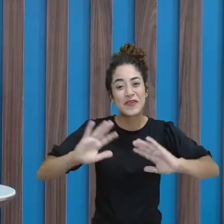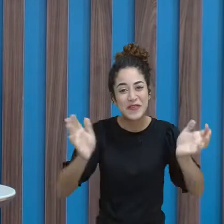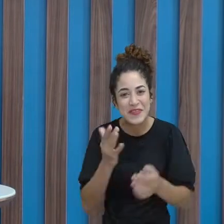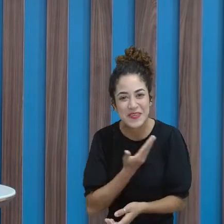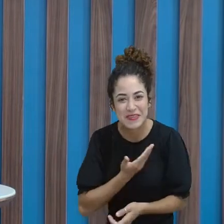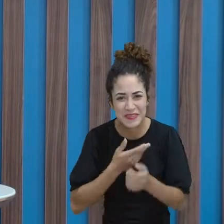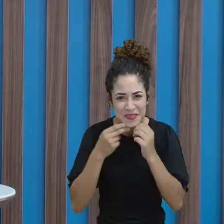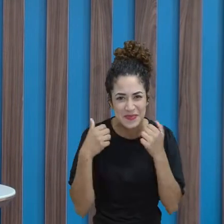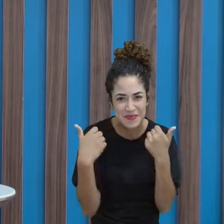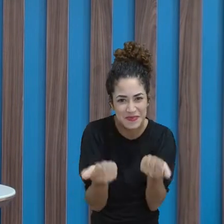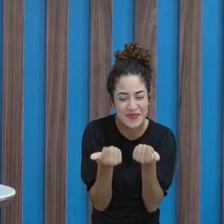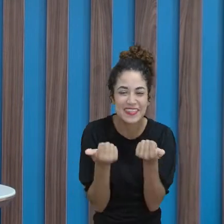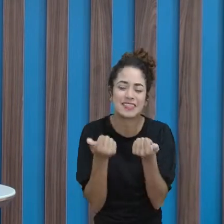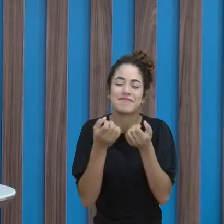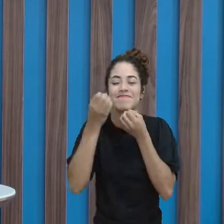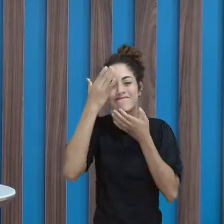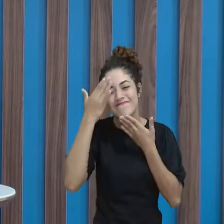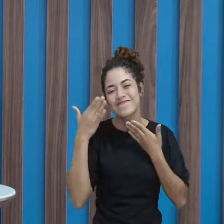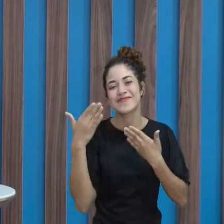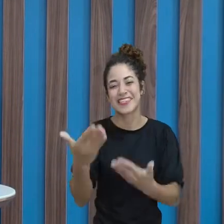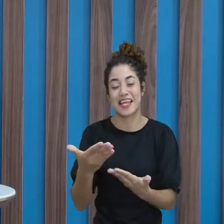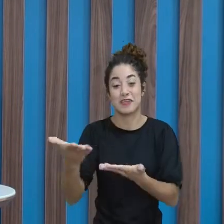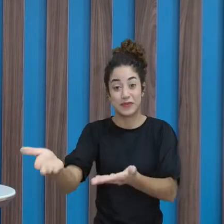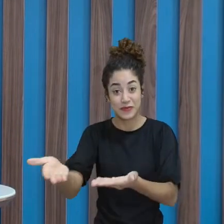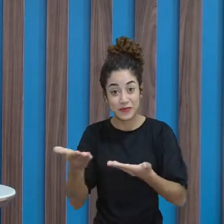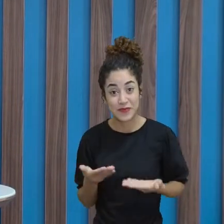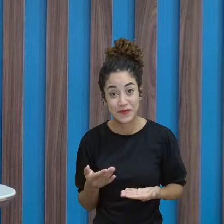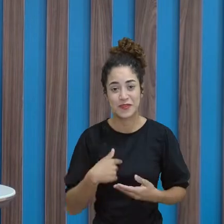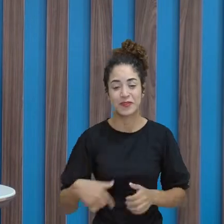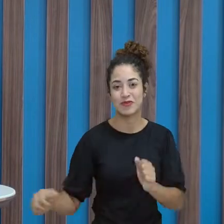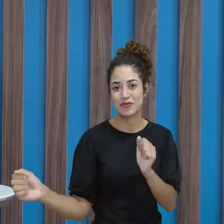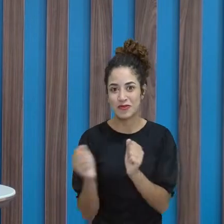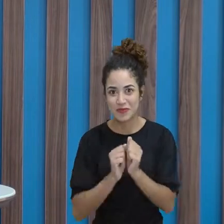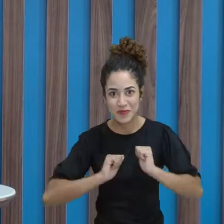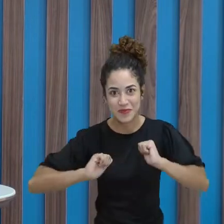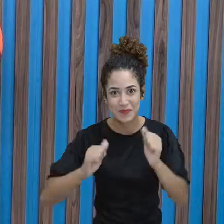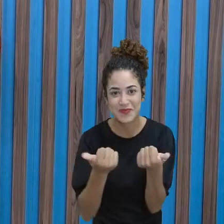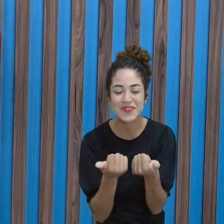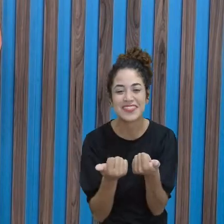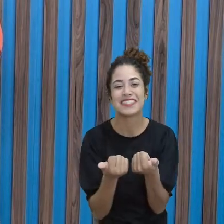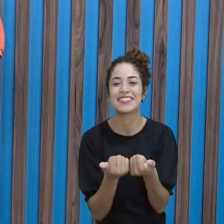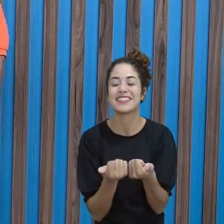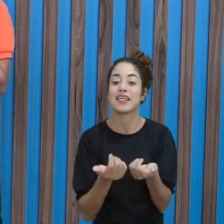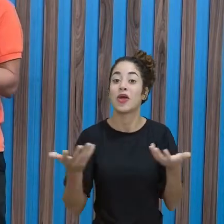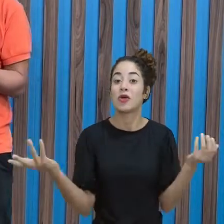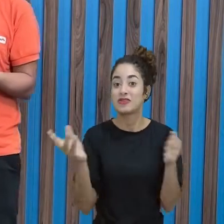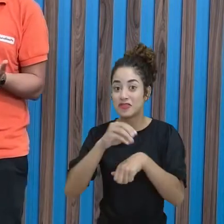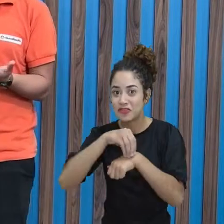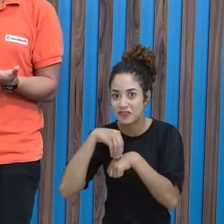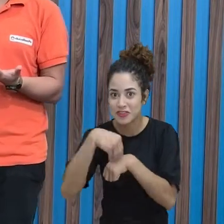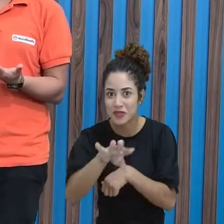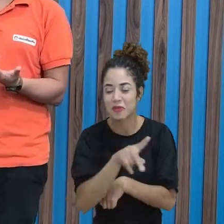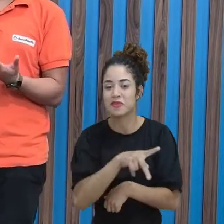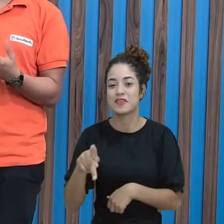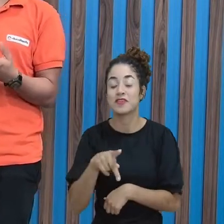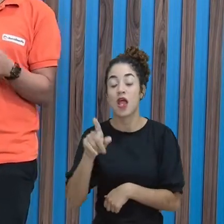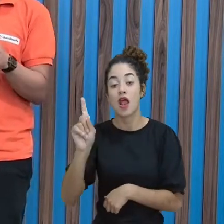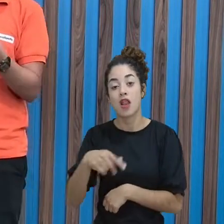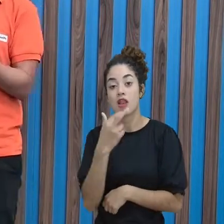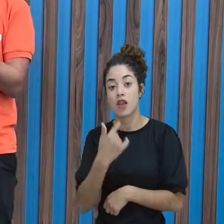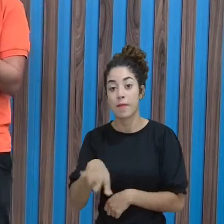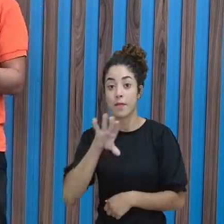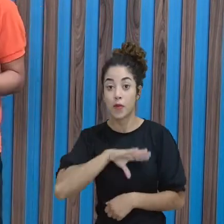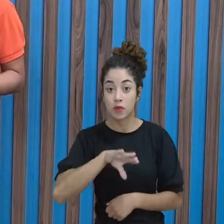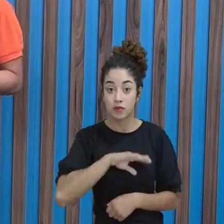amigo, tudo bem? Obrigada bem. pelo convite e tamo junto. Então, ó, já tá o spoiler aí, Carla é professora de língua portuguesa, a gente